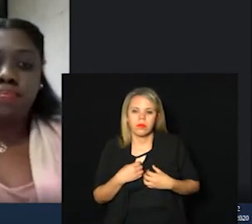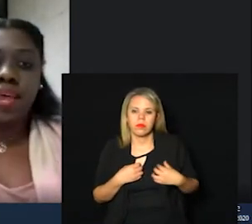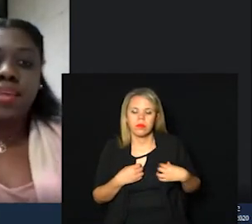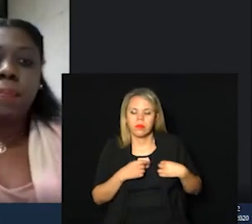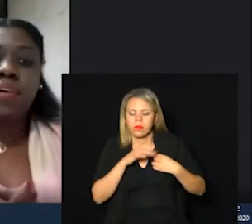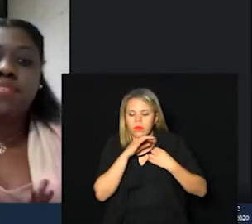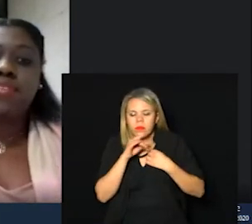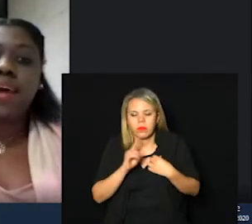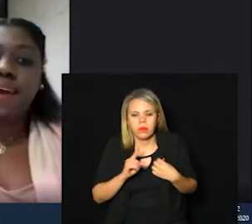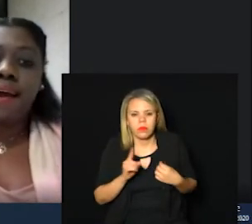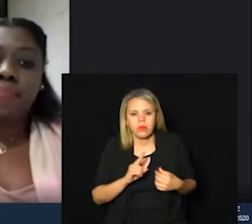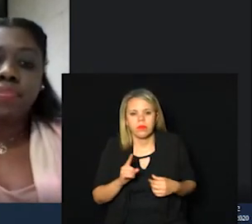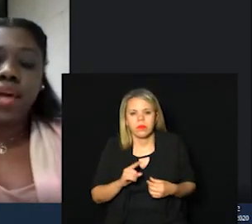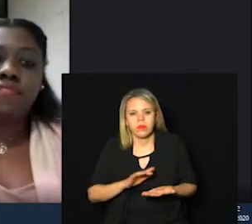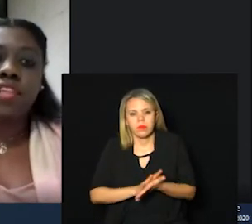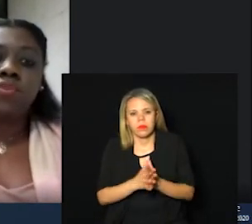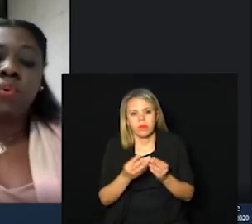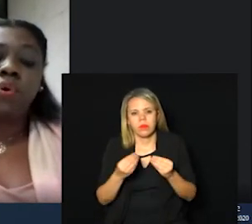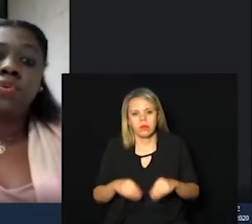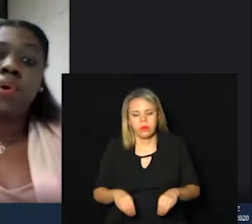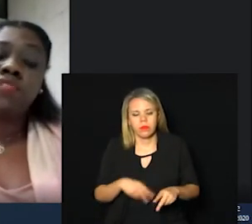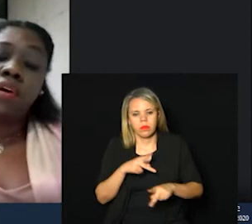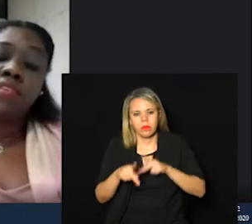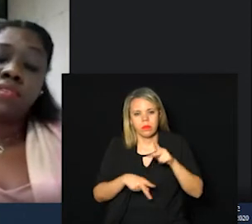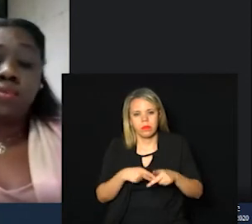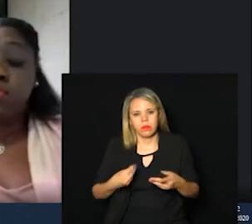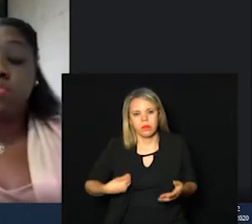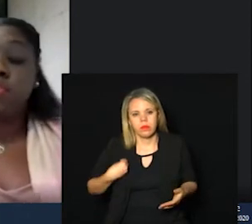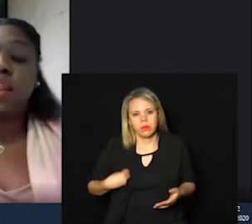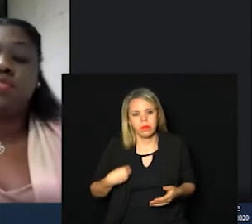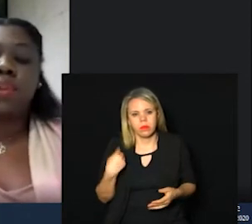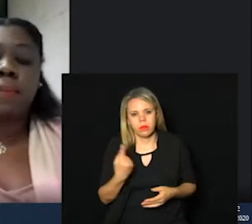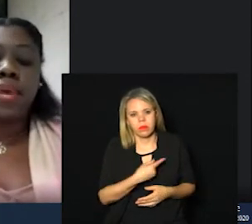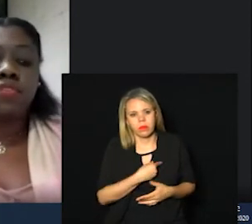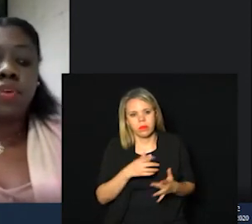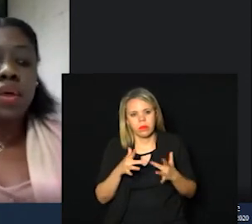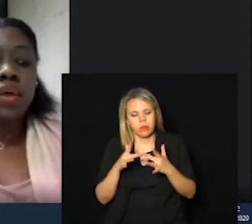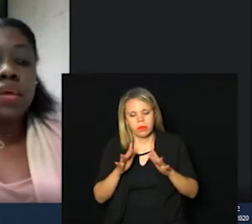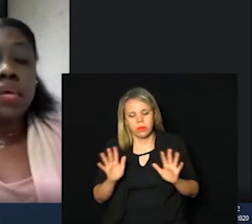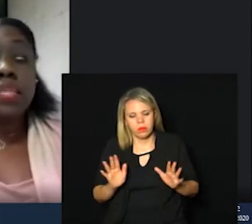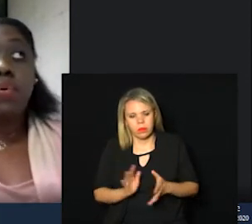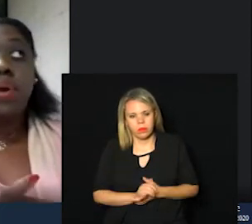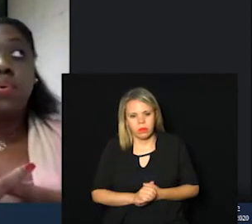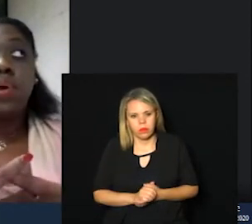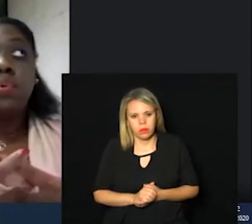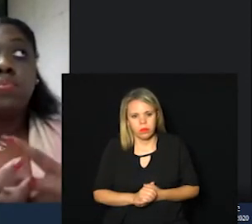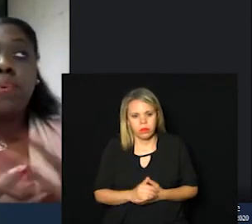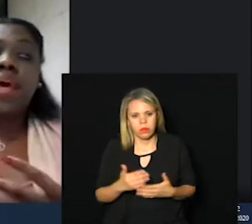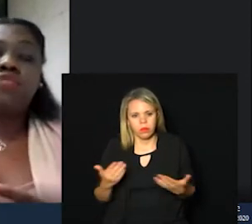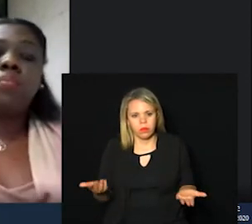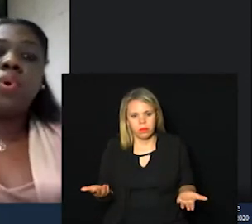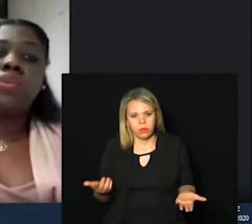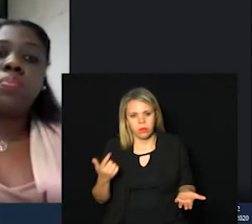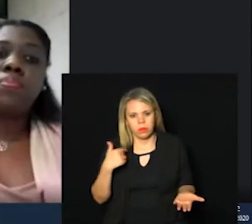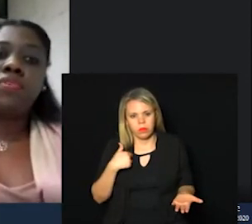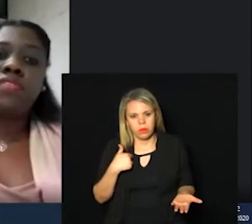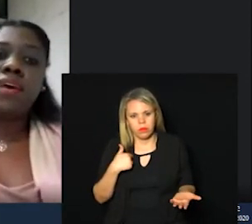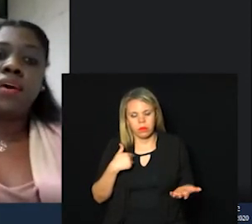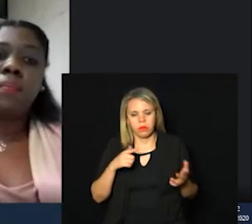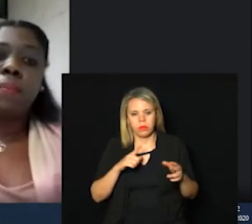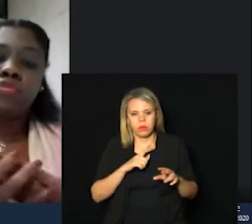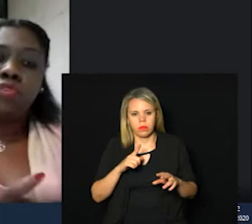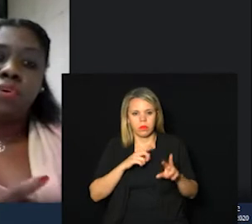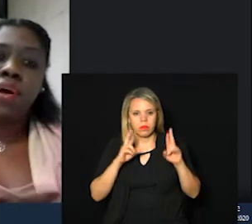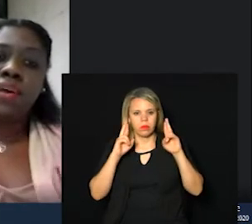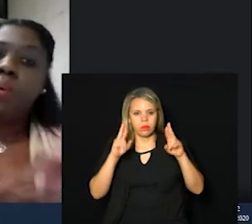ruim, né? Que possa estragar a vida do outro ou os nossos relacionamentos. Então, eu prezo muito por ser